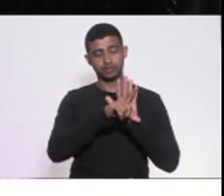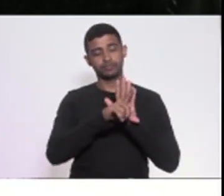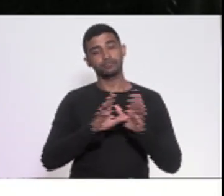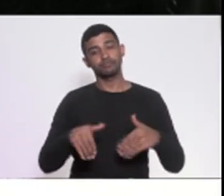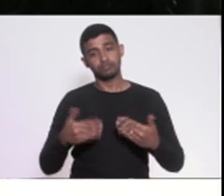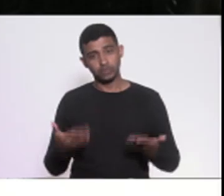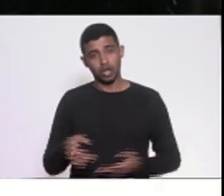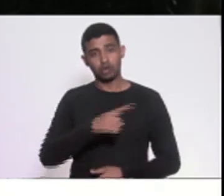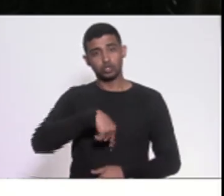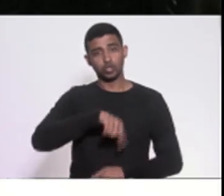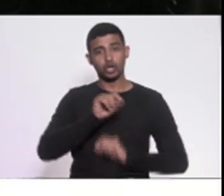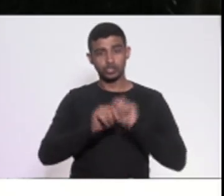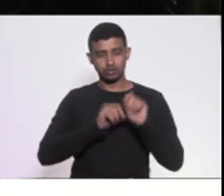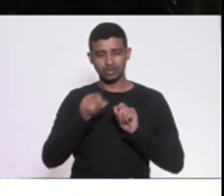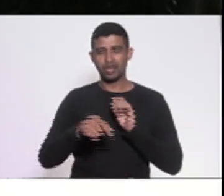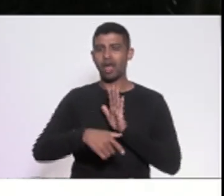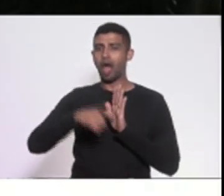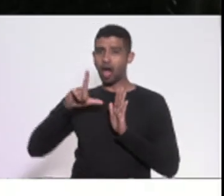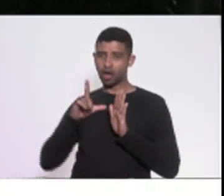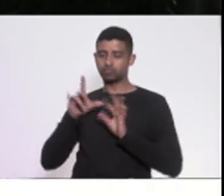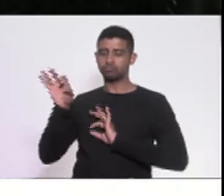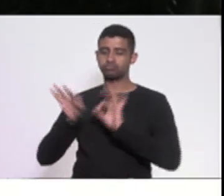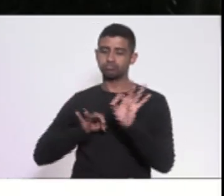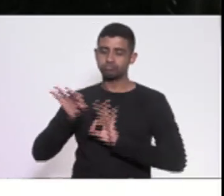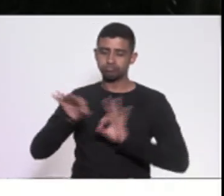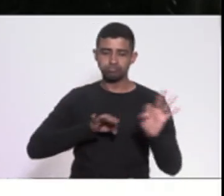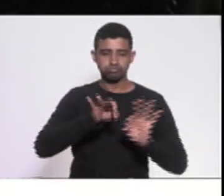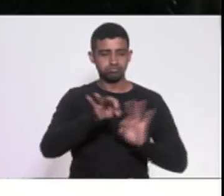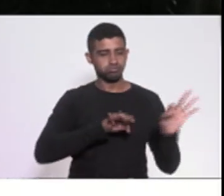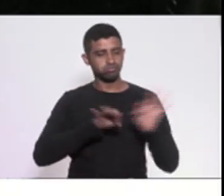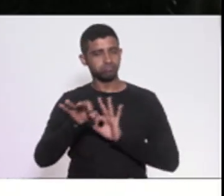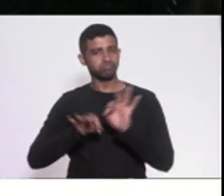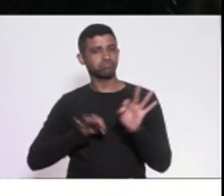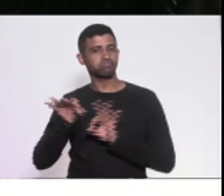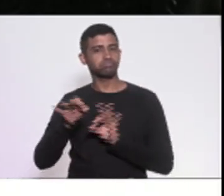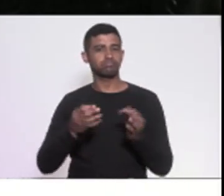Então, nós vamos estar preparando, né, essa